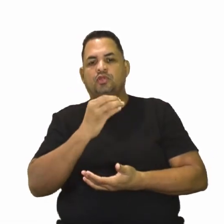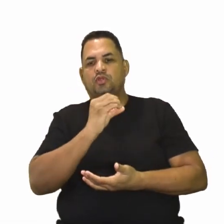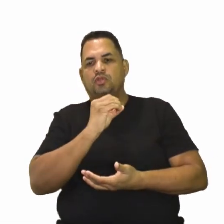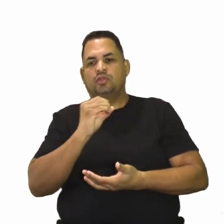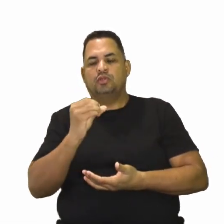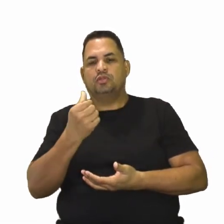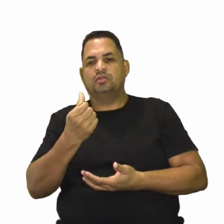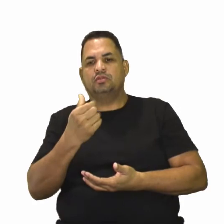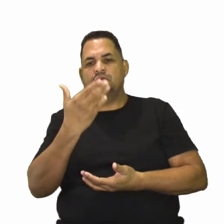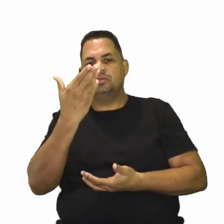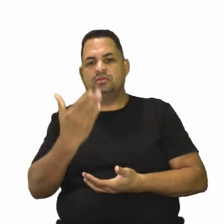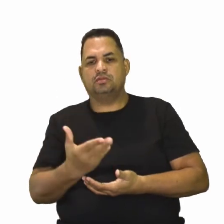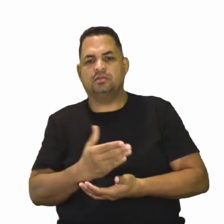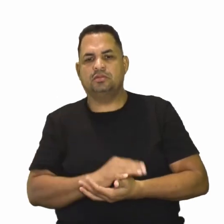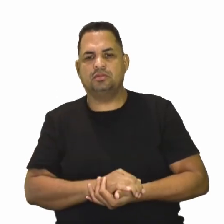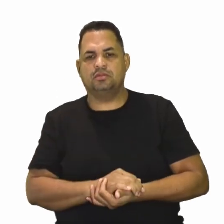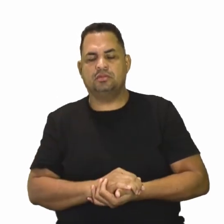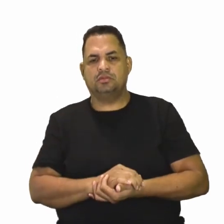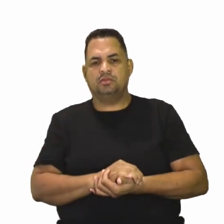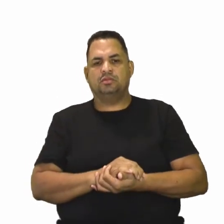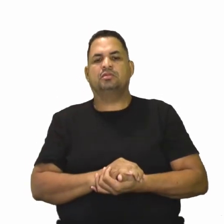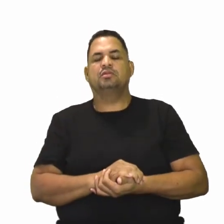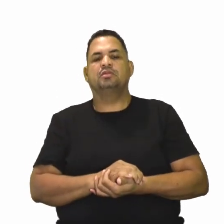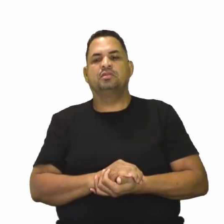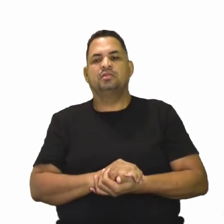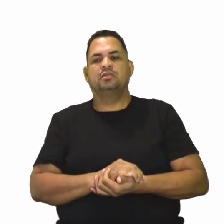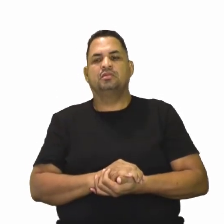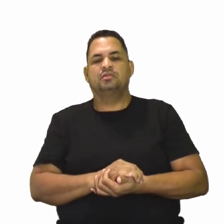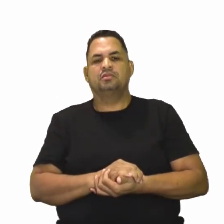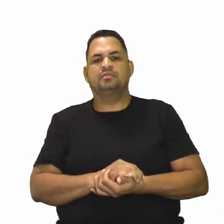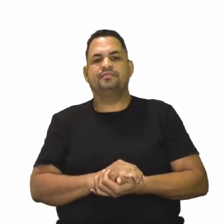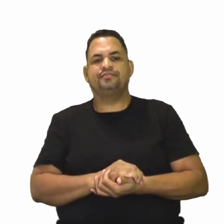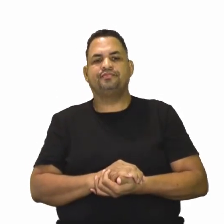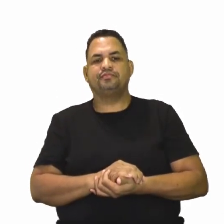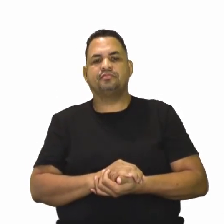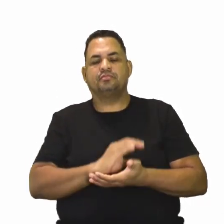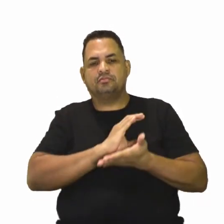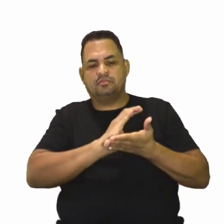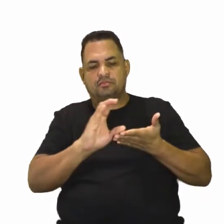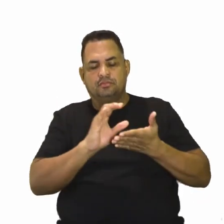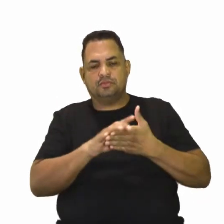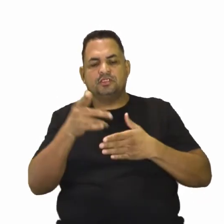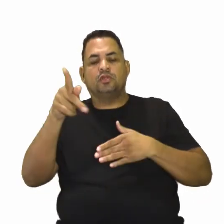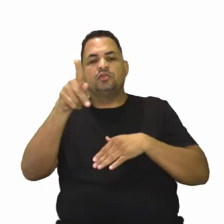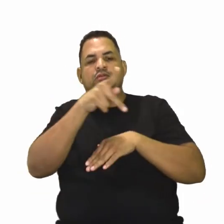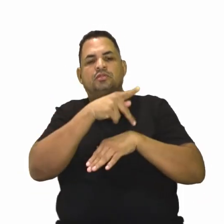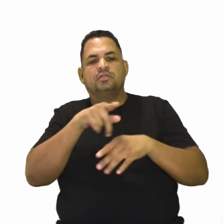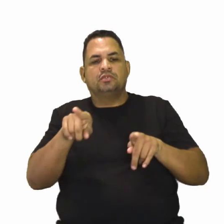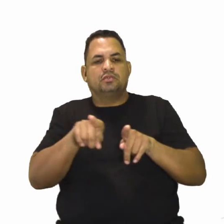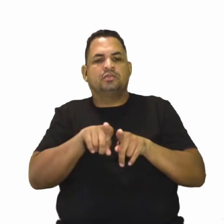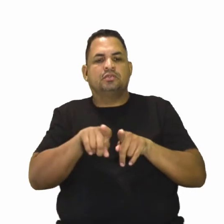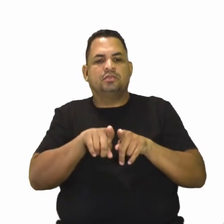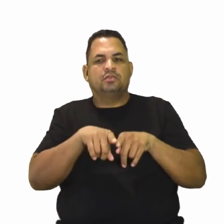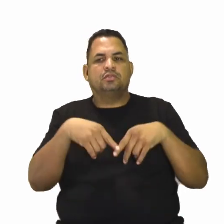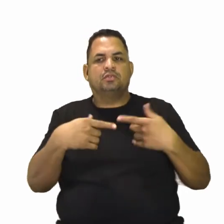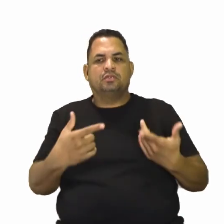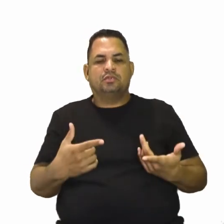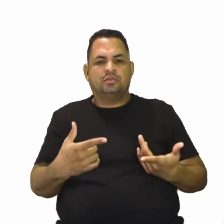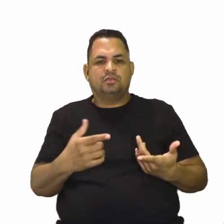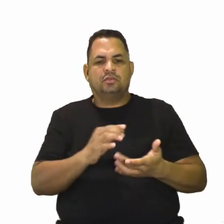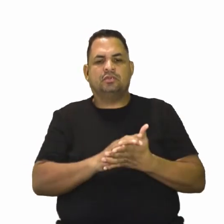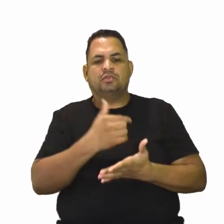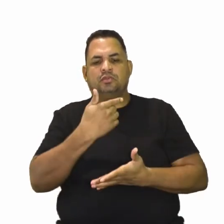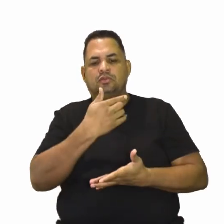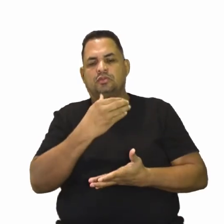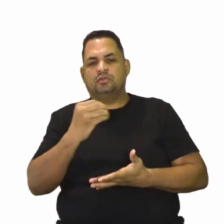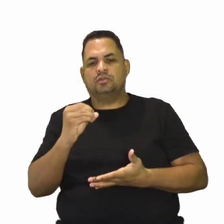o PIB é muito maior do que o Brasil, não é só 3 vezes não. O investimento estrangeiro também da China, em